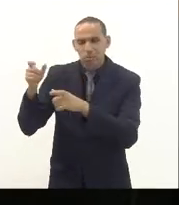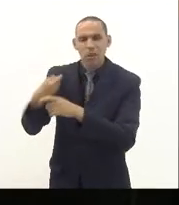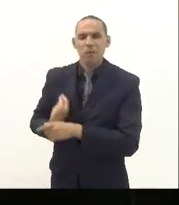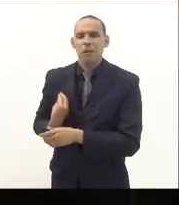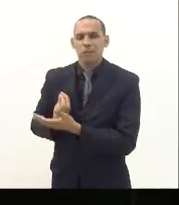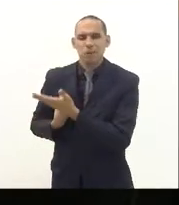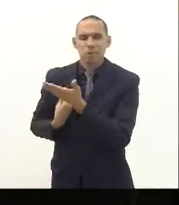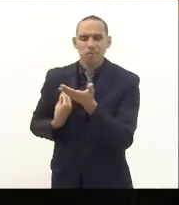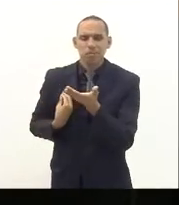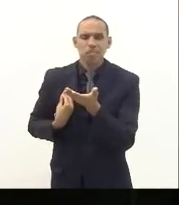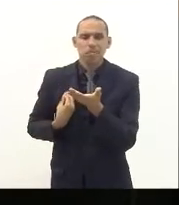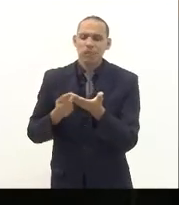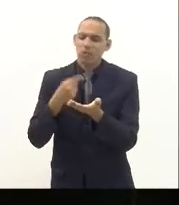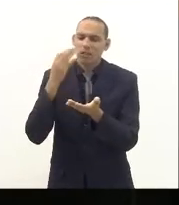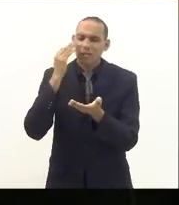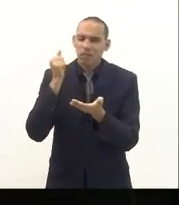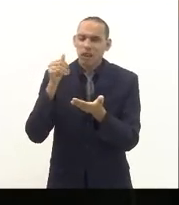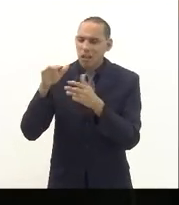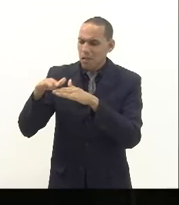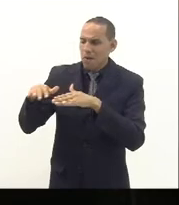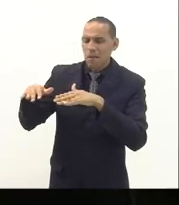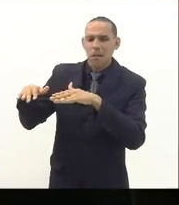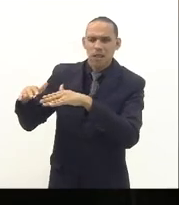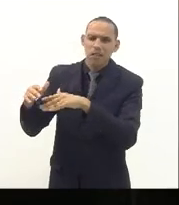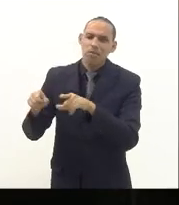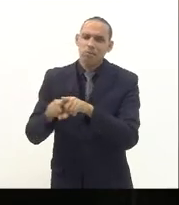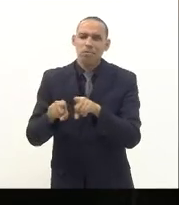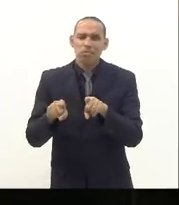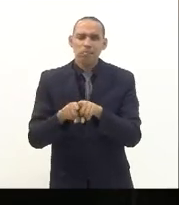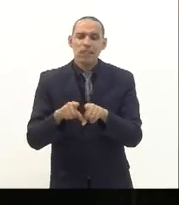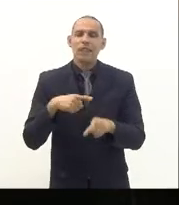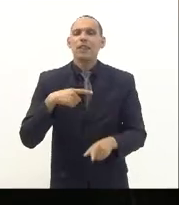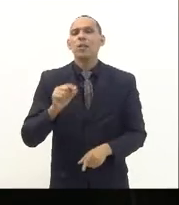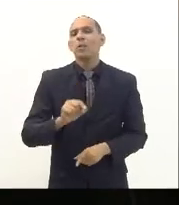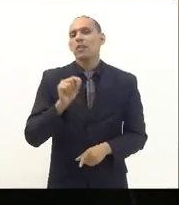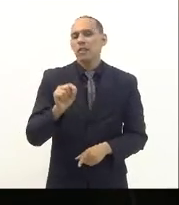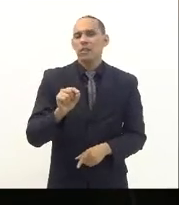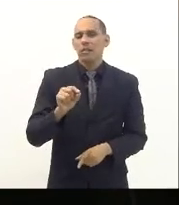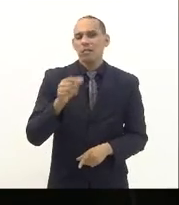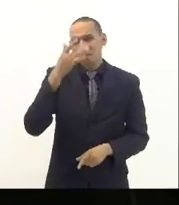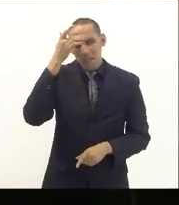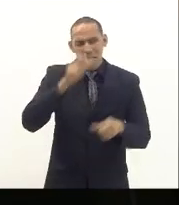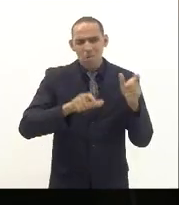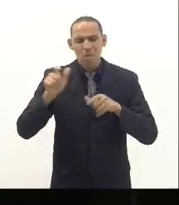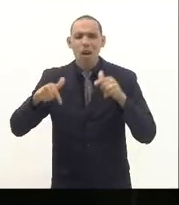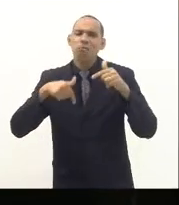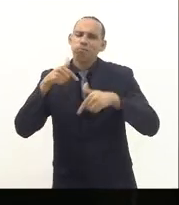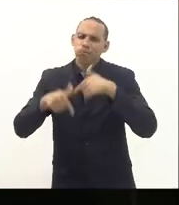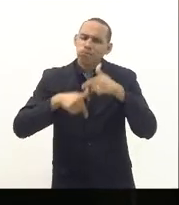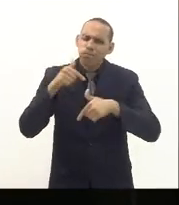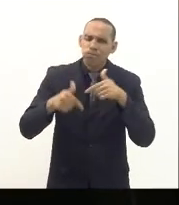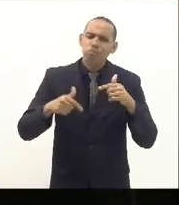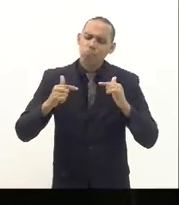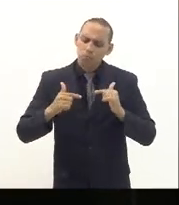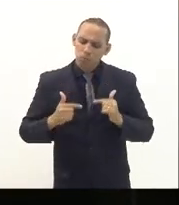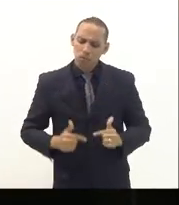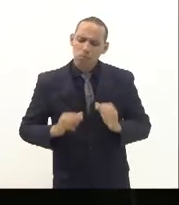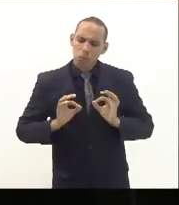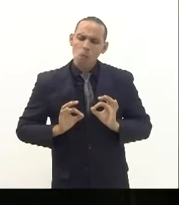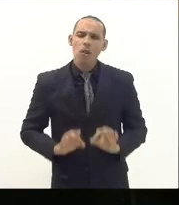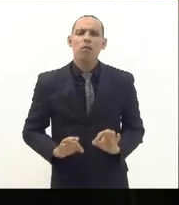local sabemos que lá também existe pessoas trabalhadoras honestas